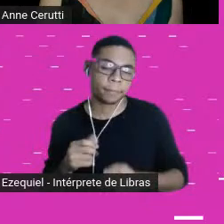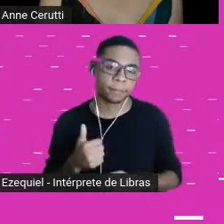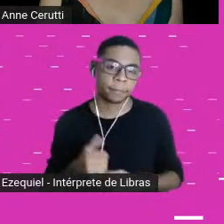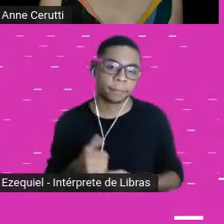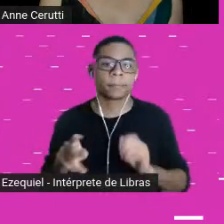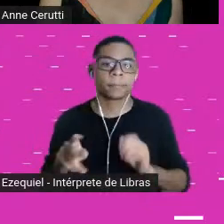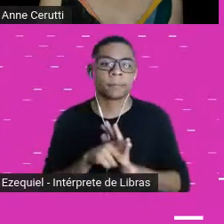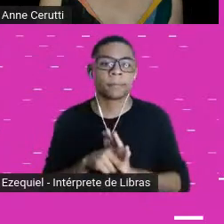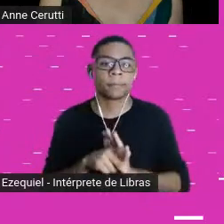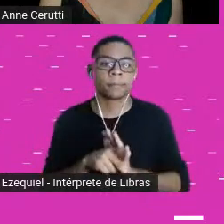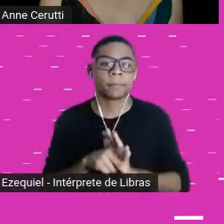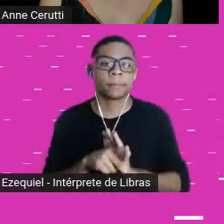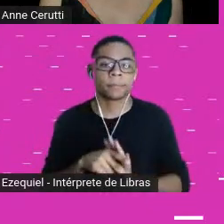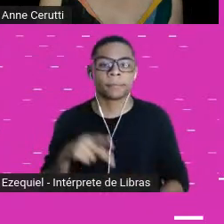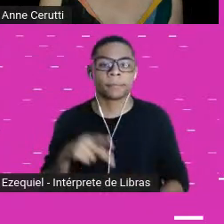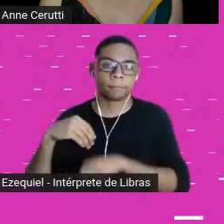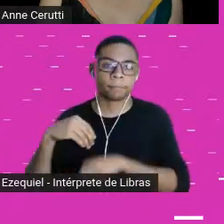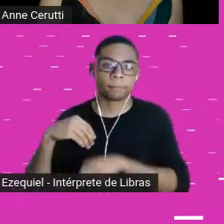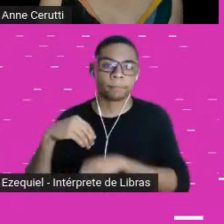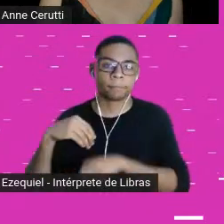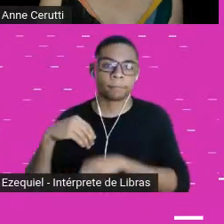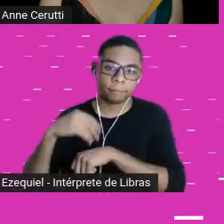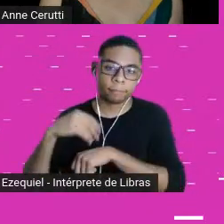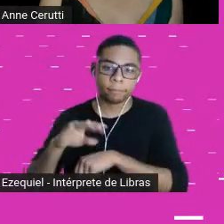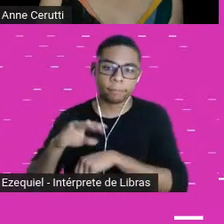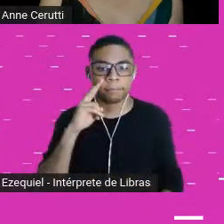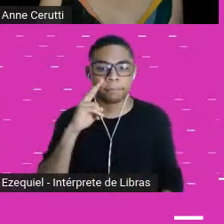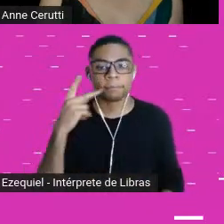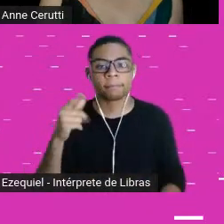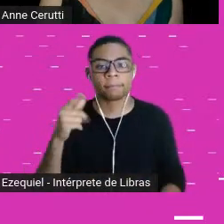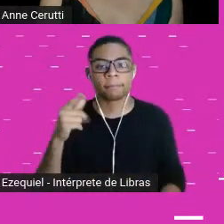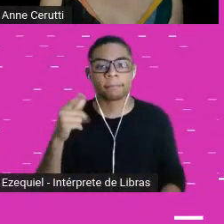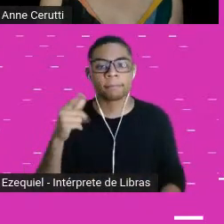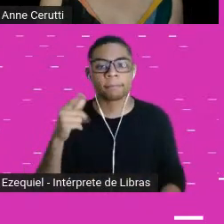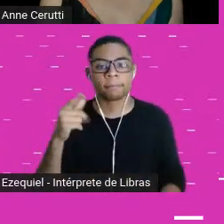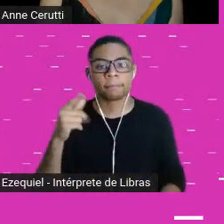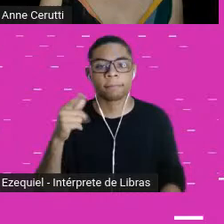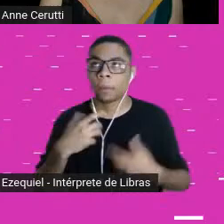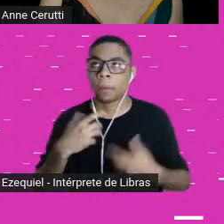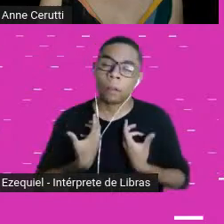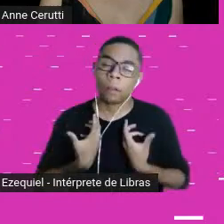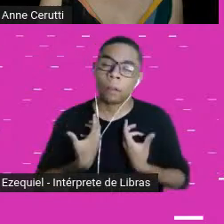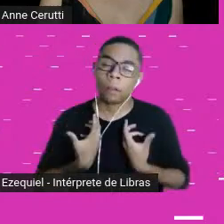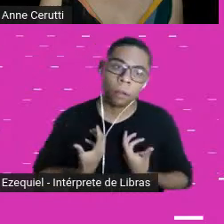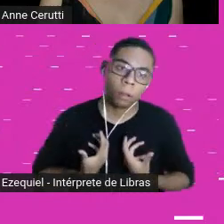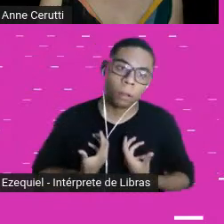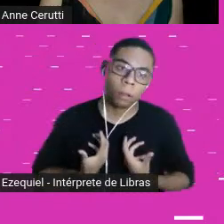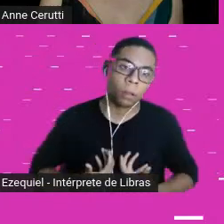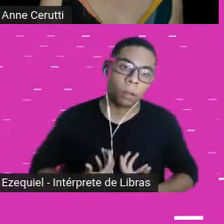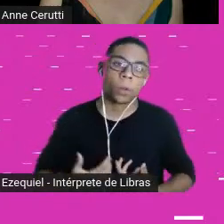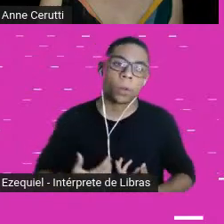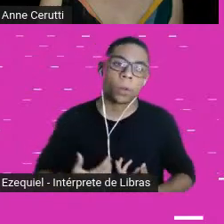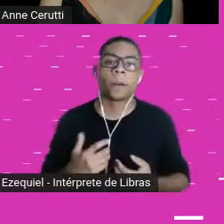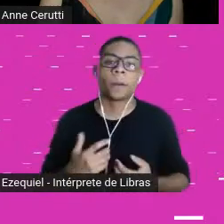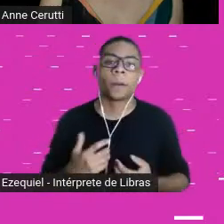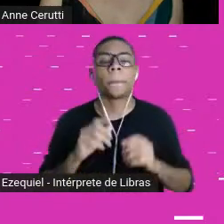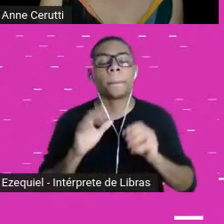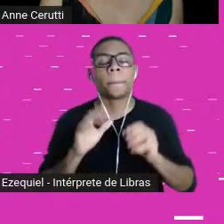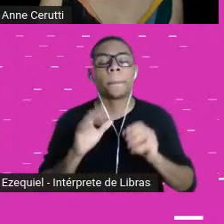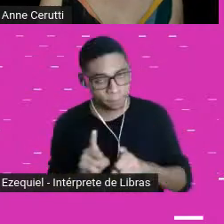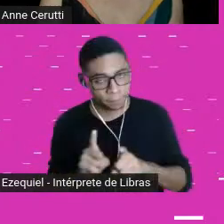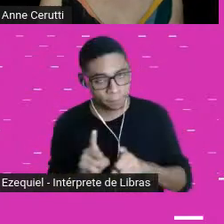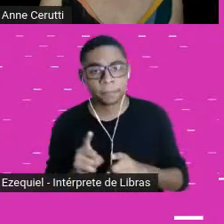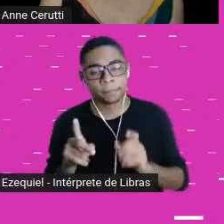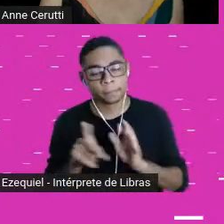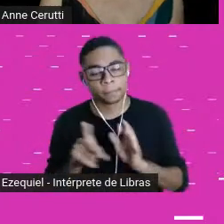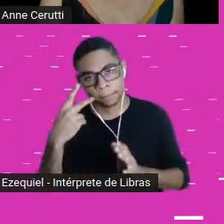exaustivo, e também esse lugar de referência do Kabuki ajudou muito, né? Porque o Kabuki é muito expressivo,